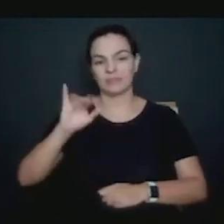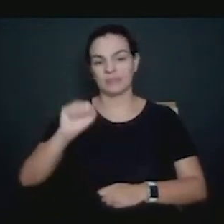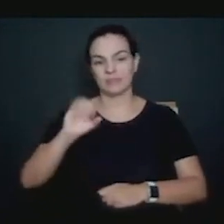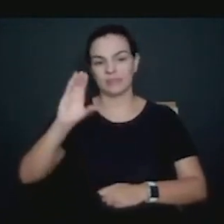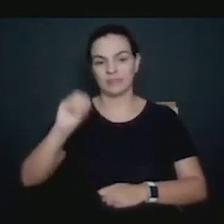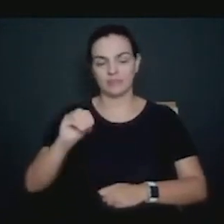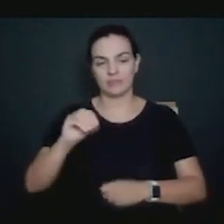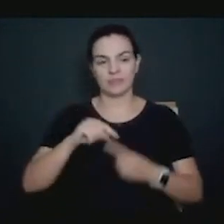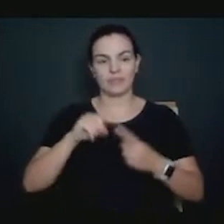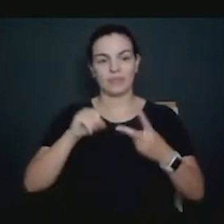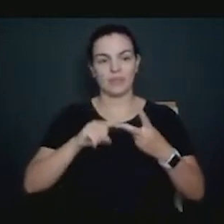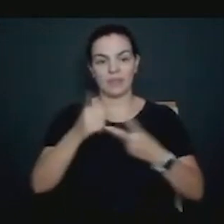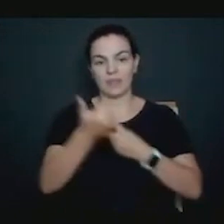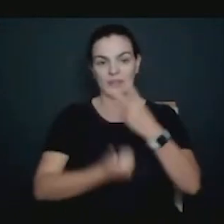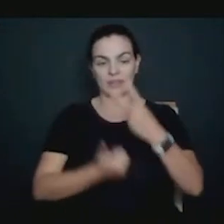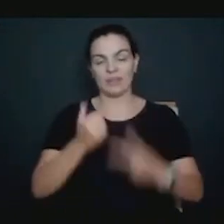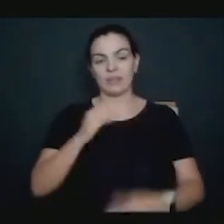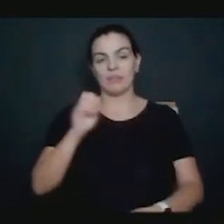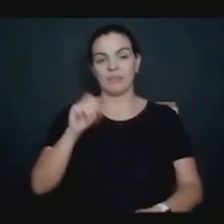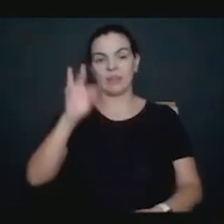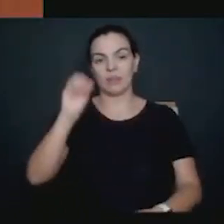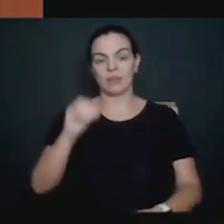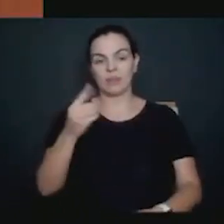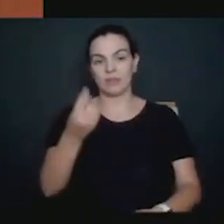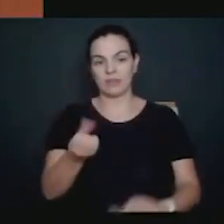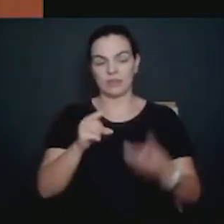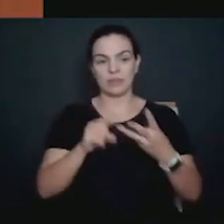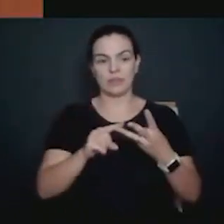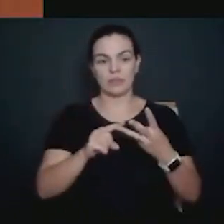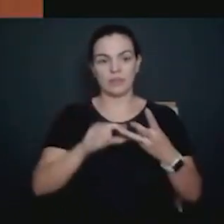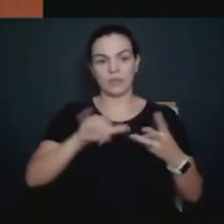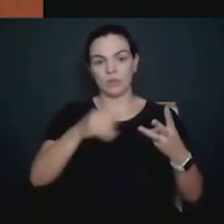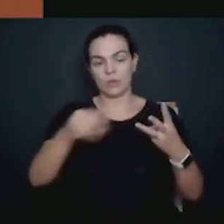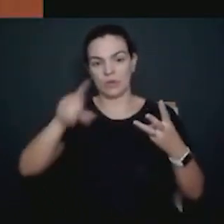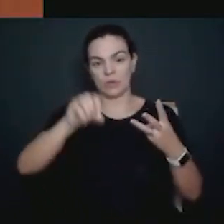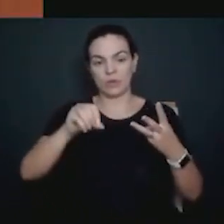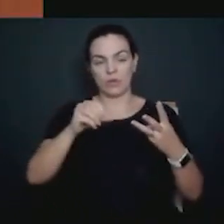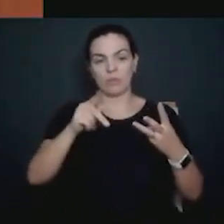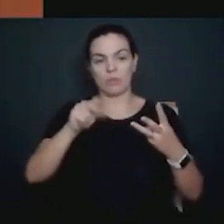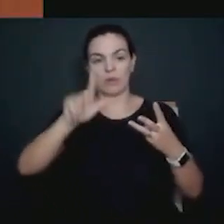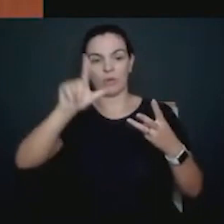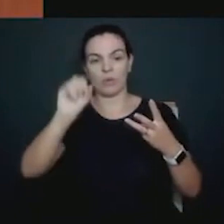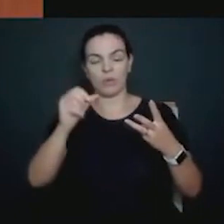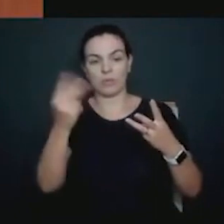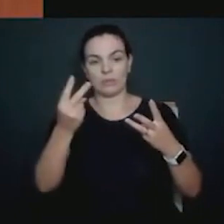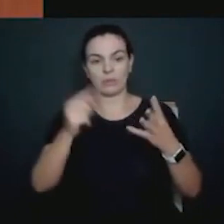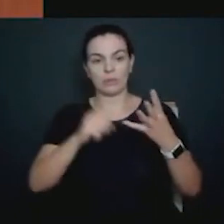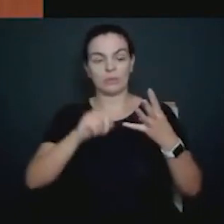16 o santo João Paulo João Paulo I e João